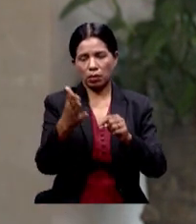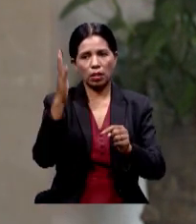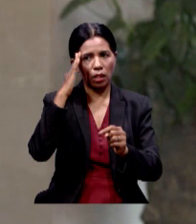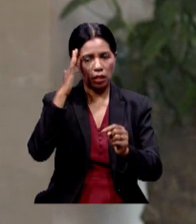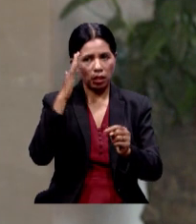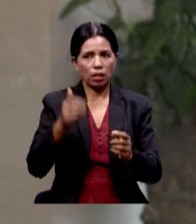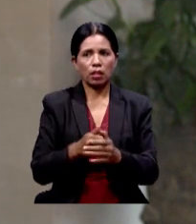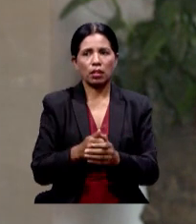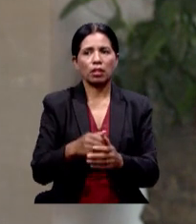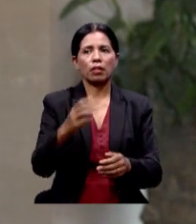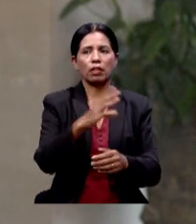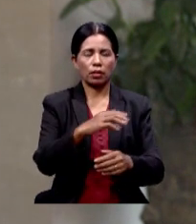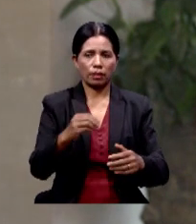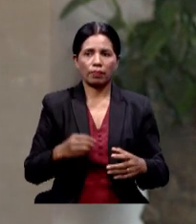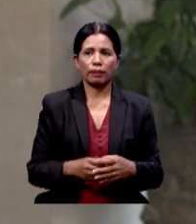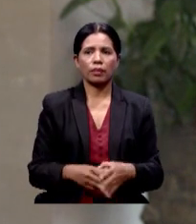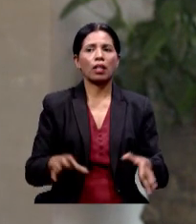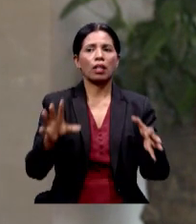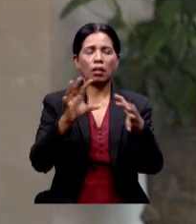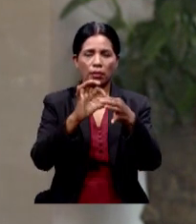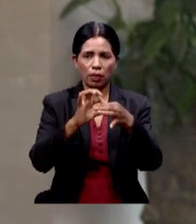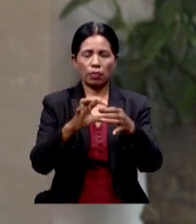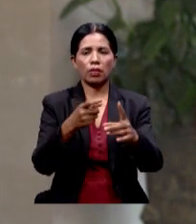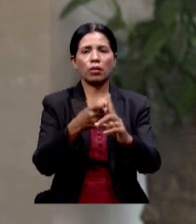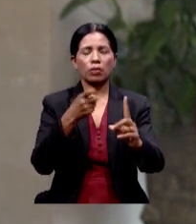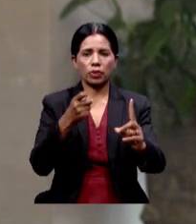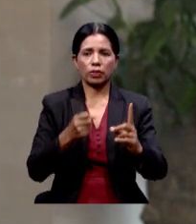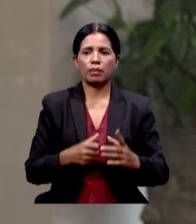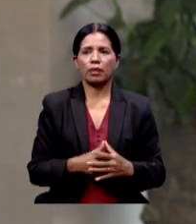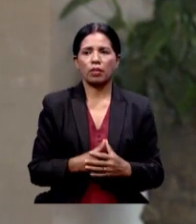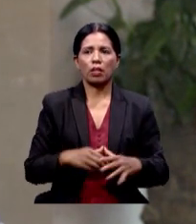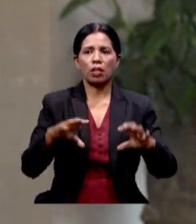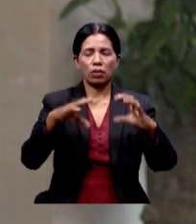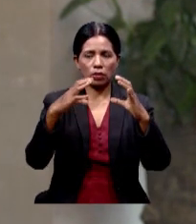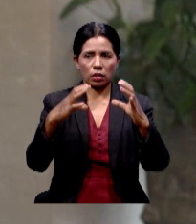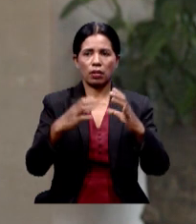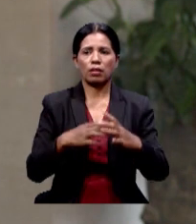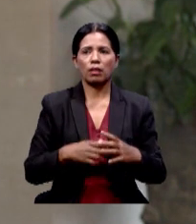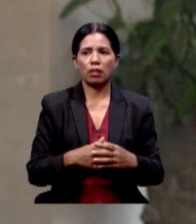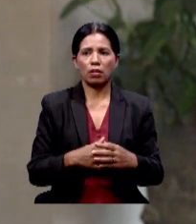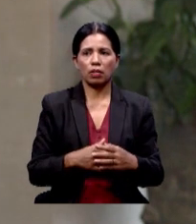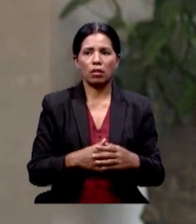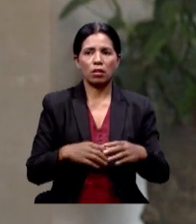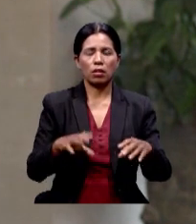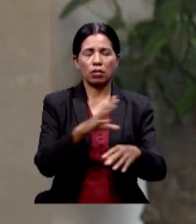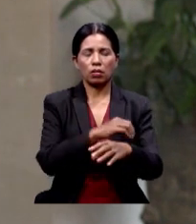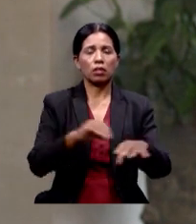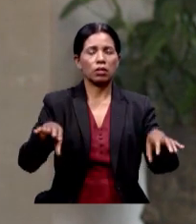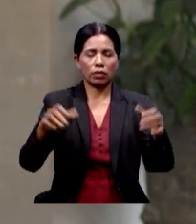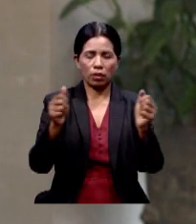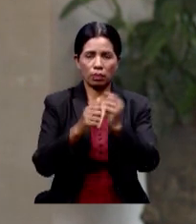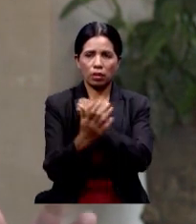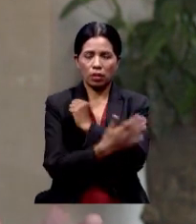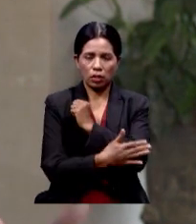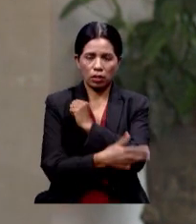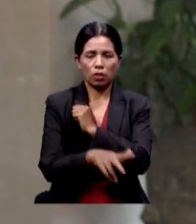a Simomos, membro do CI, Conselho de Cooperação do Golfo e o país todo o